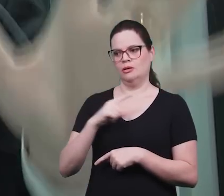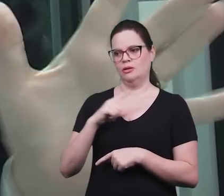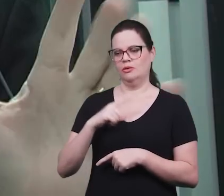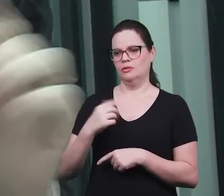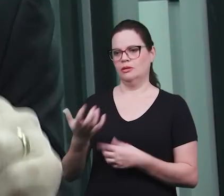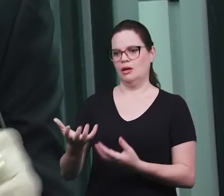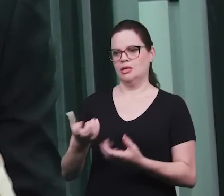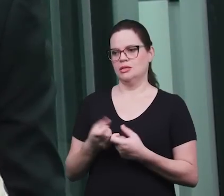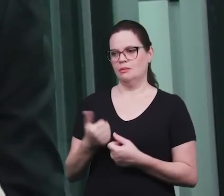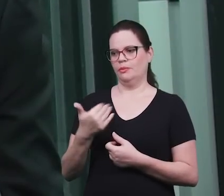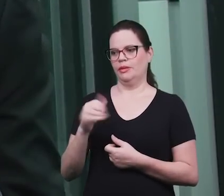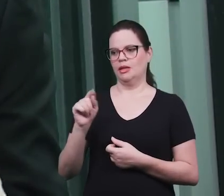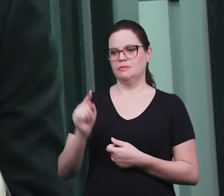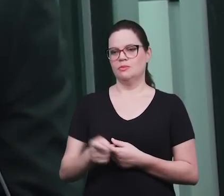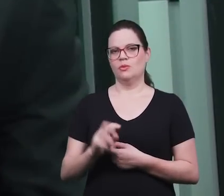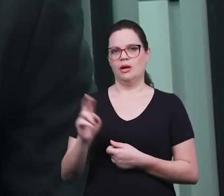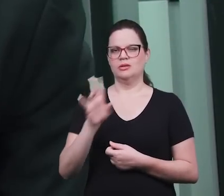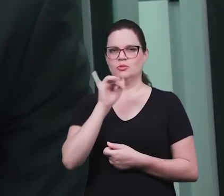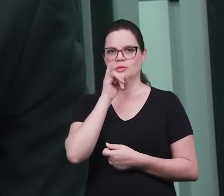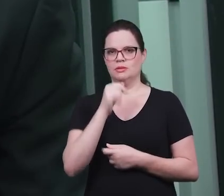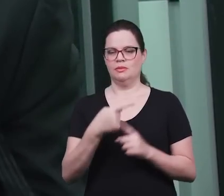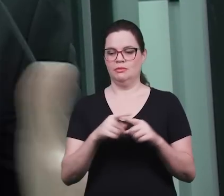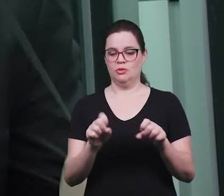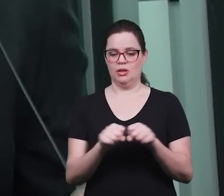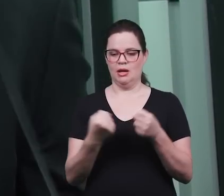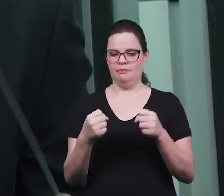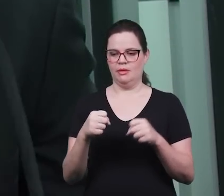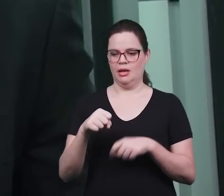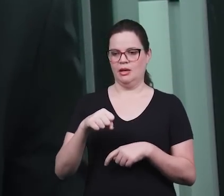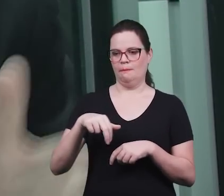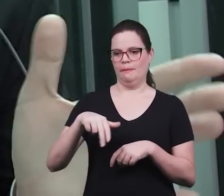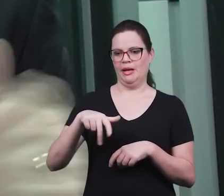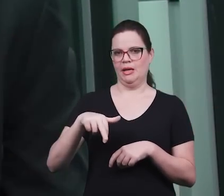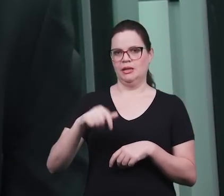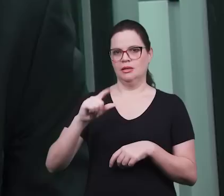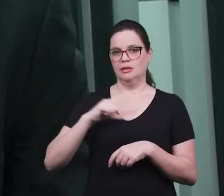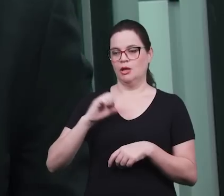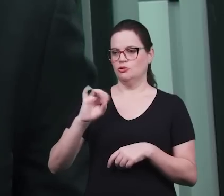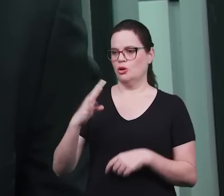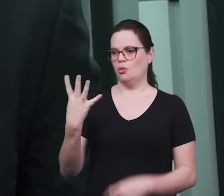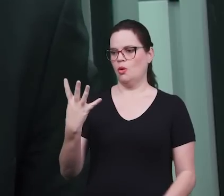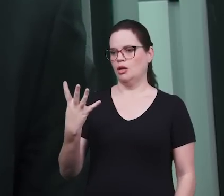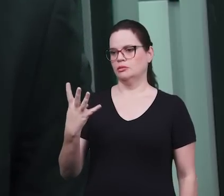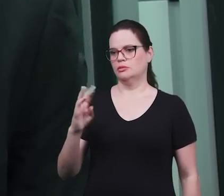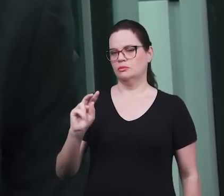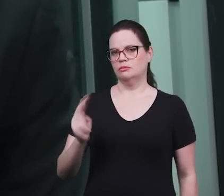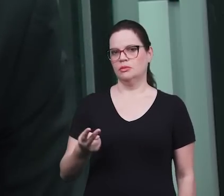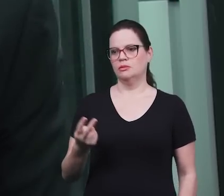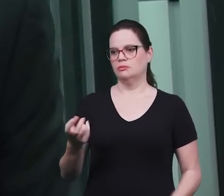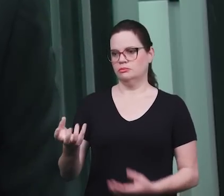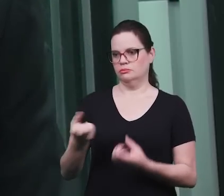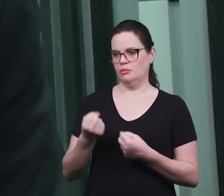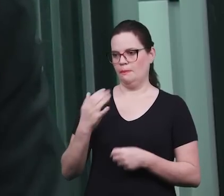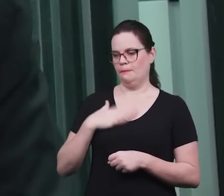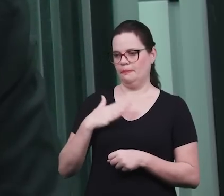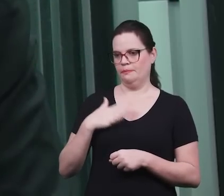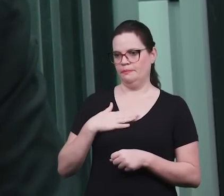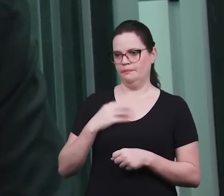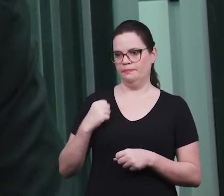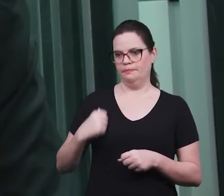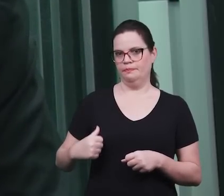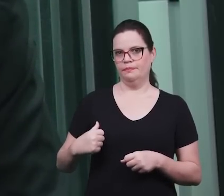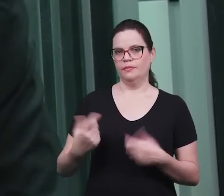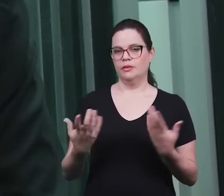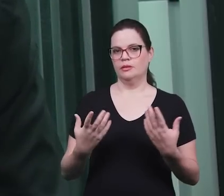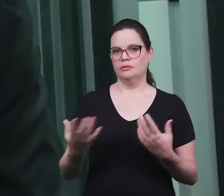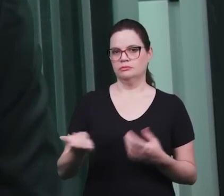mil reais. Agora eu quebrei a perna, tô só com os 4 que você me paga. Me paga meu benefício, meu auxílio